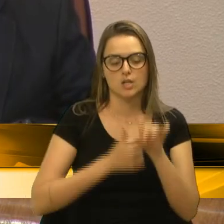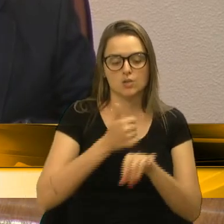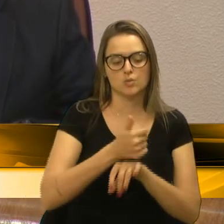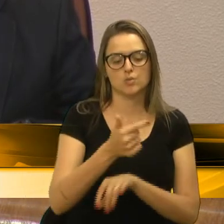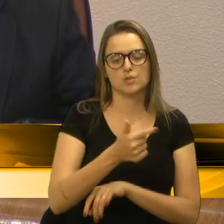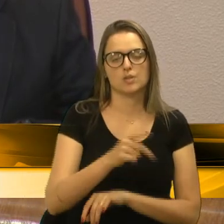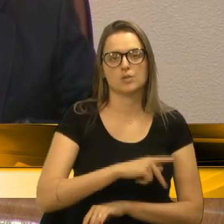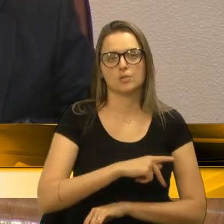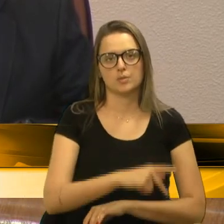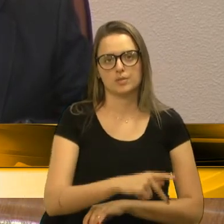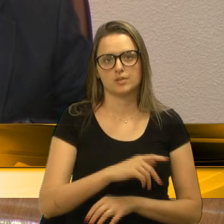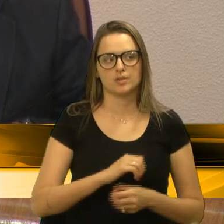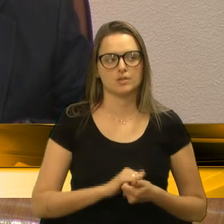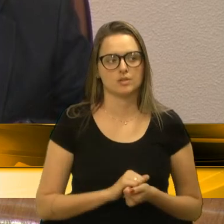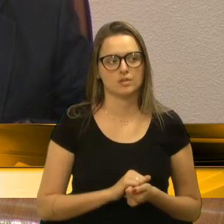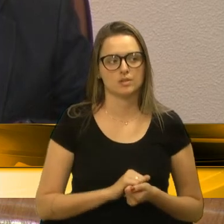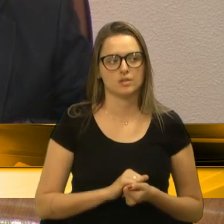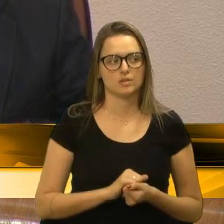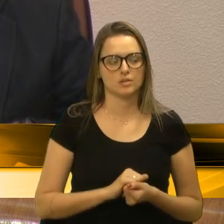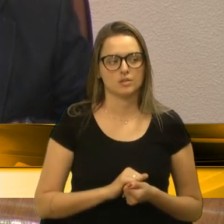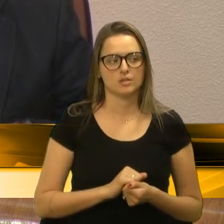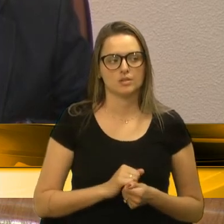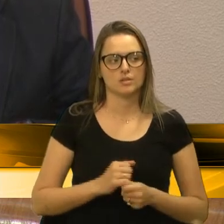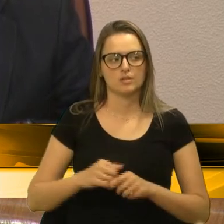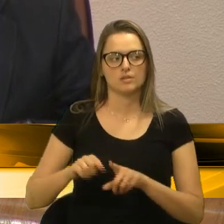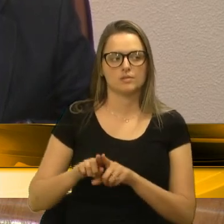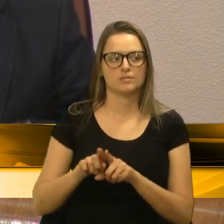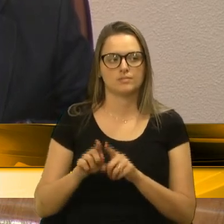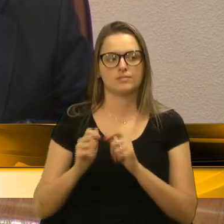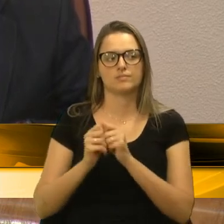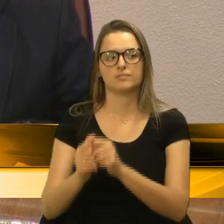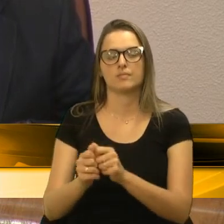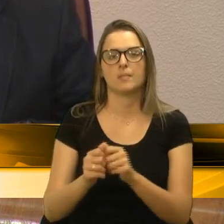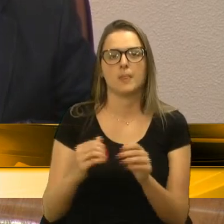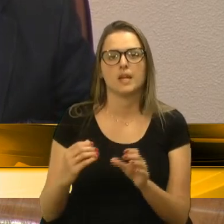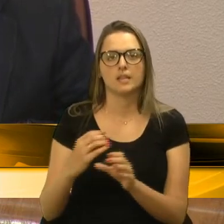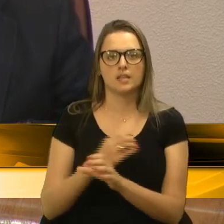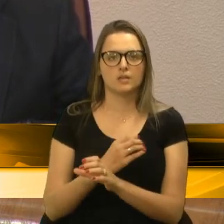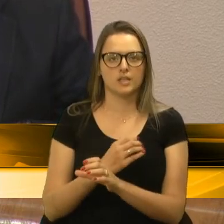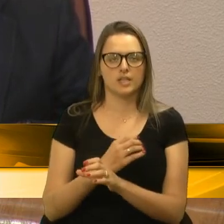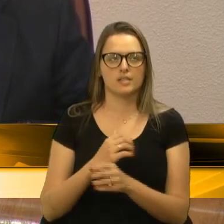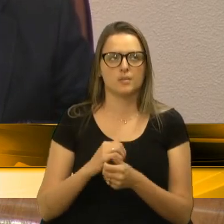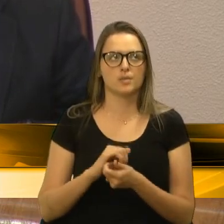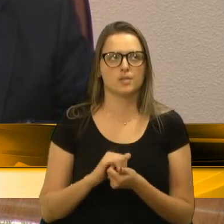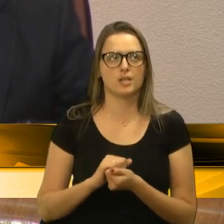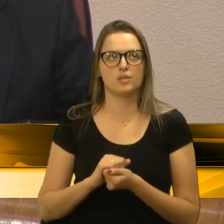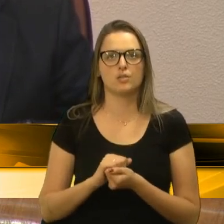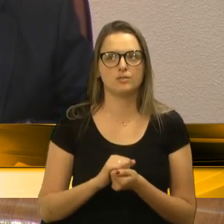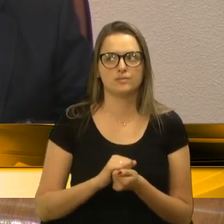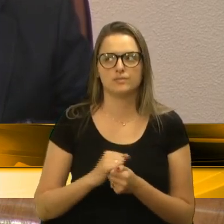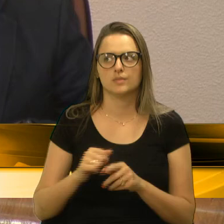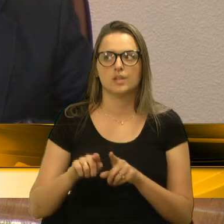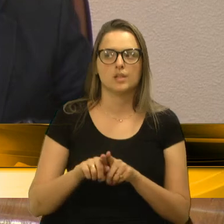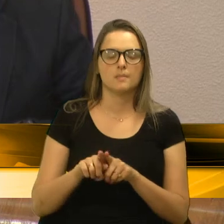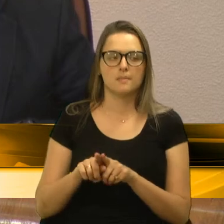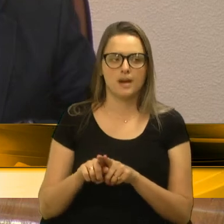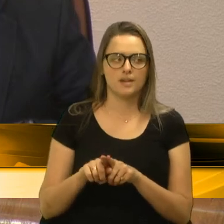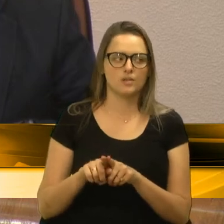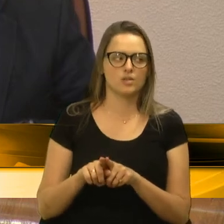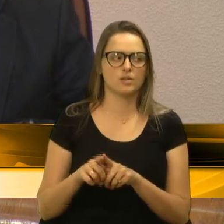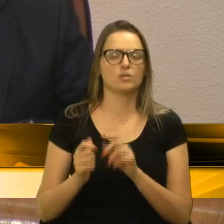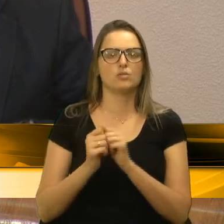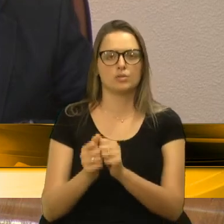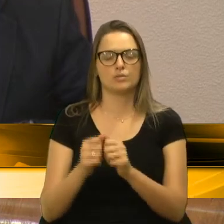do processo e só votará, se necessário, para completar o quórum de julgamento. Será convocado o suplente do